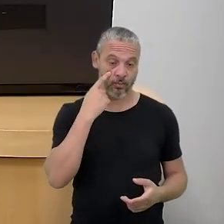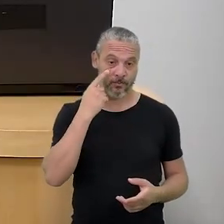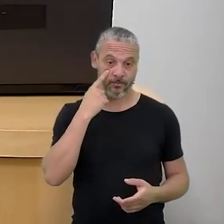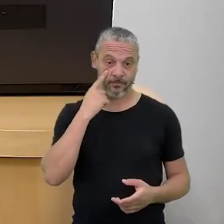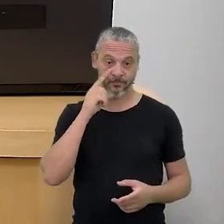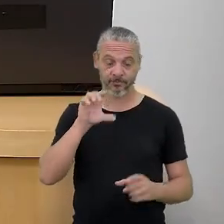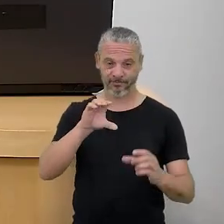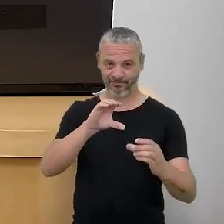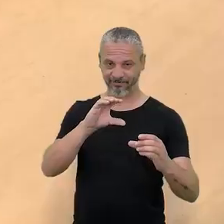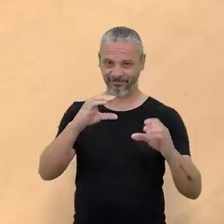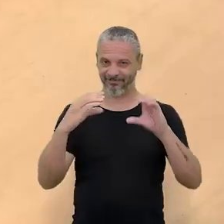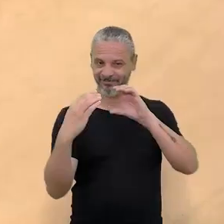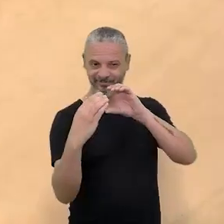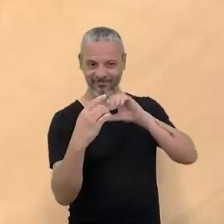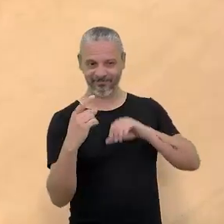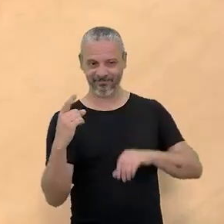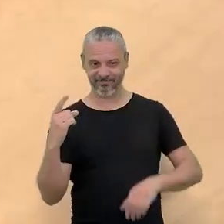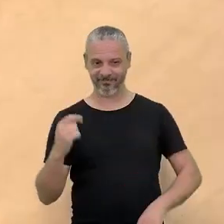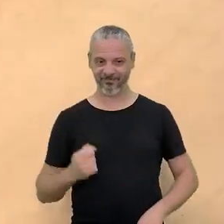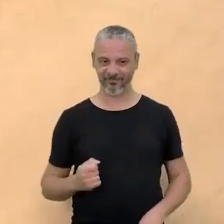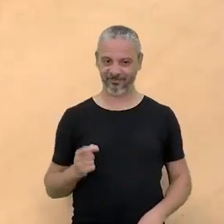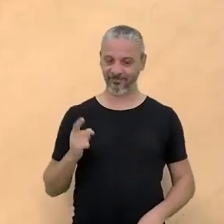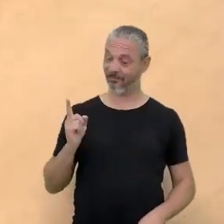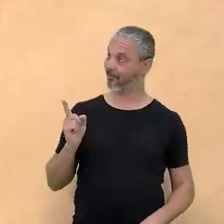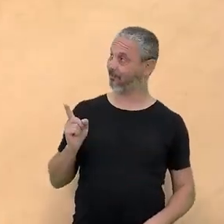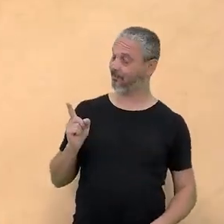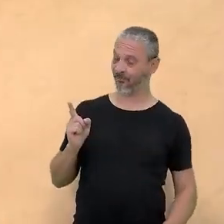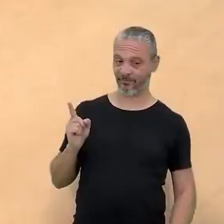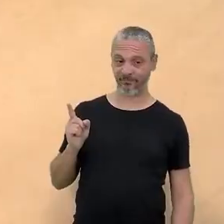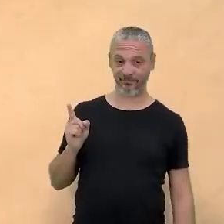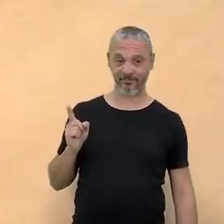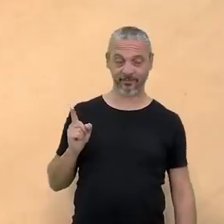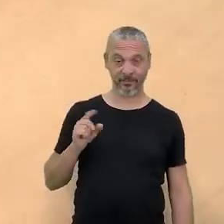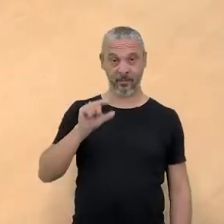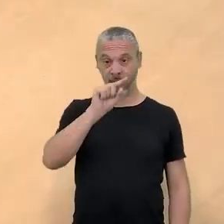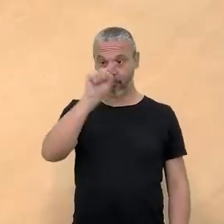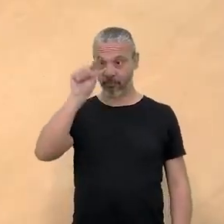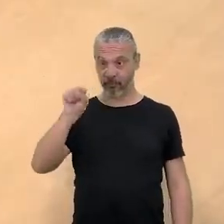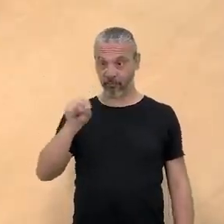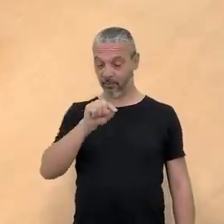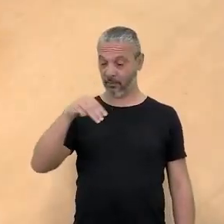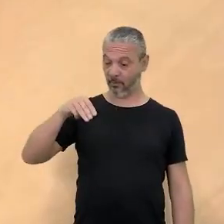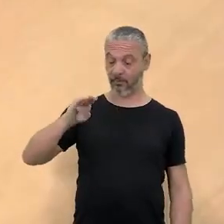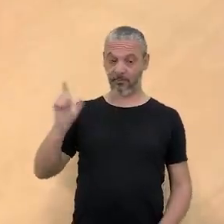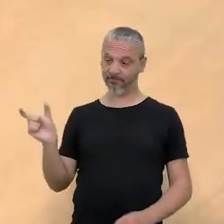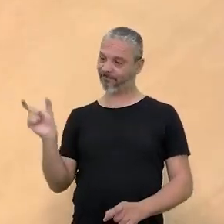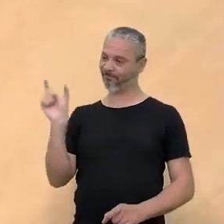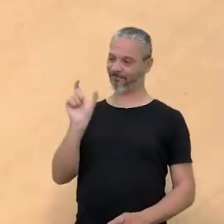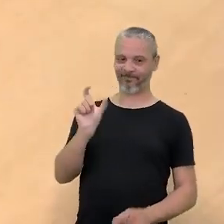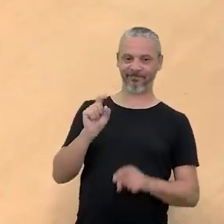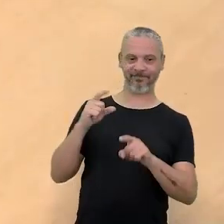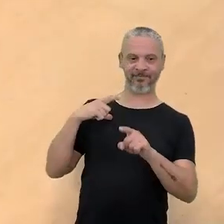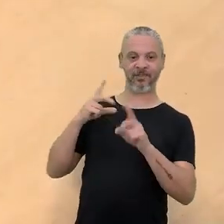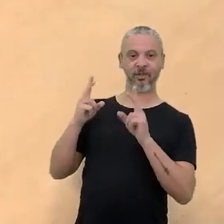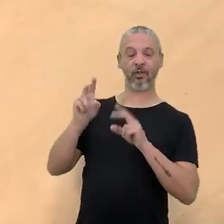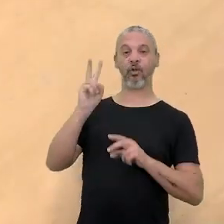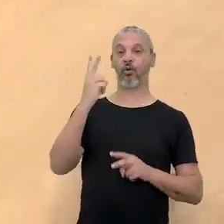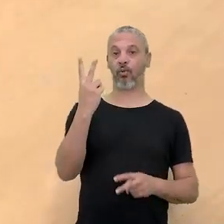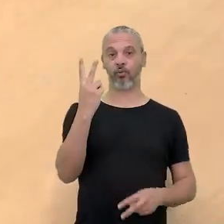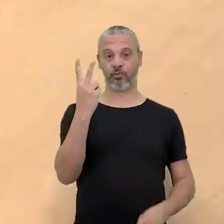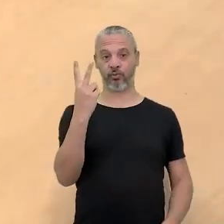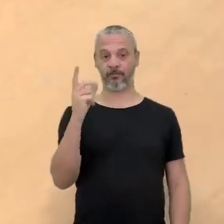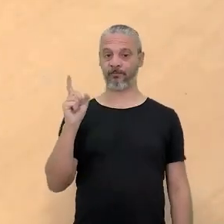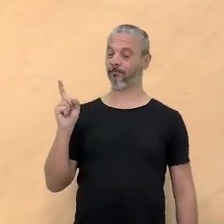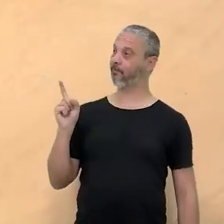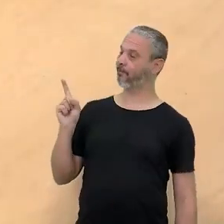tem o meu furo aqui para pôr a microbit, eu vou fazer 2